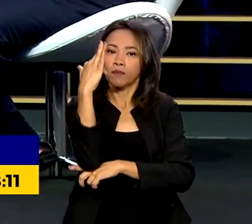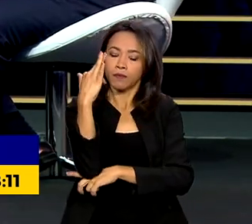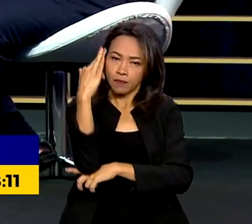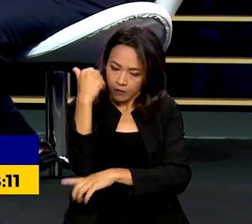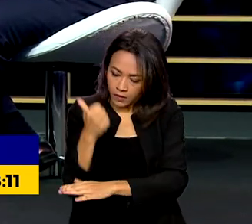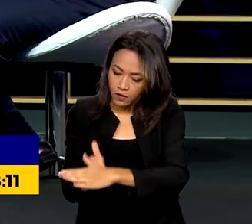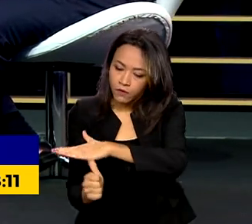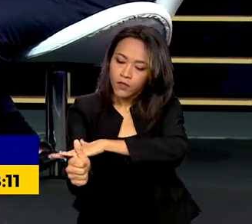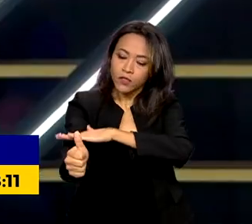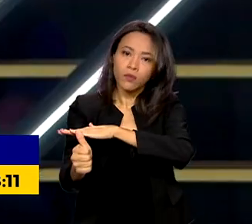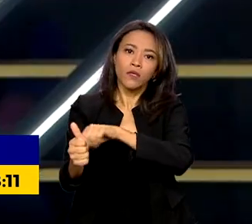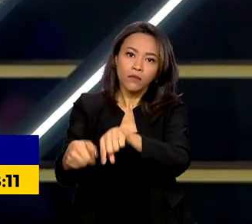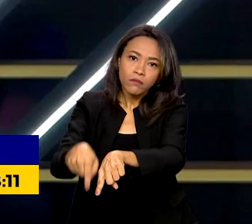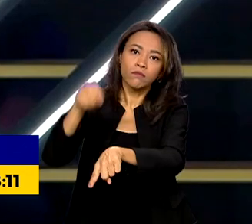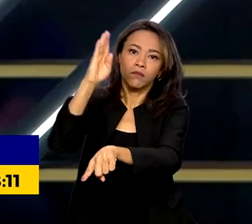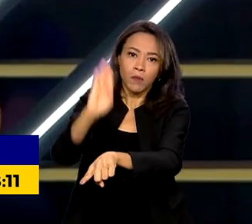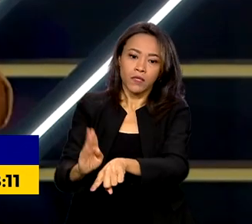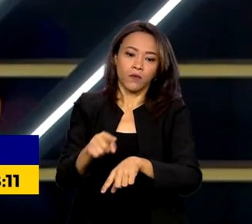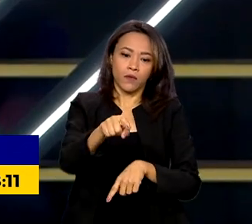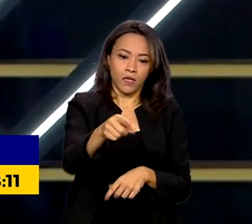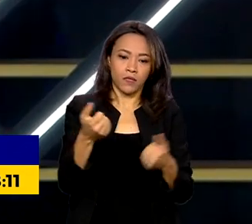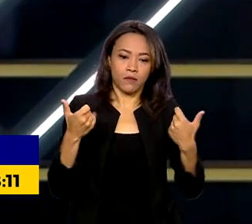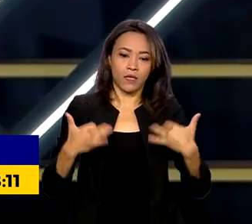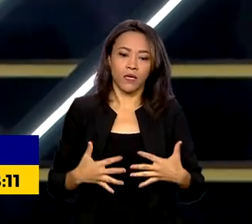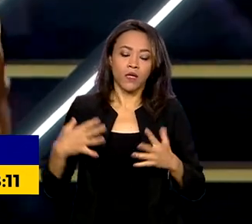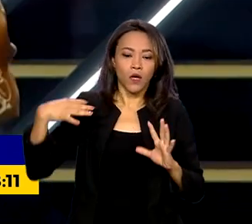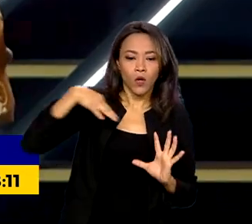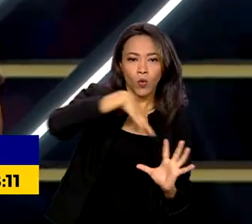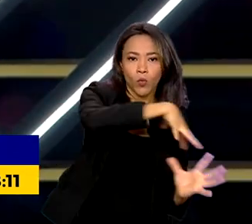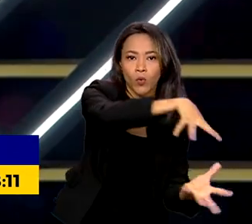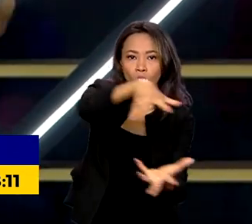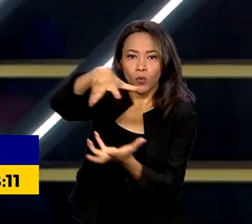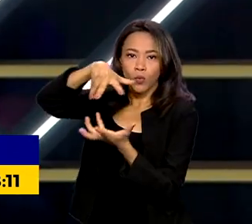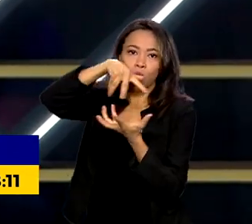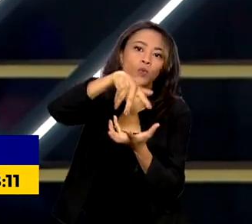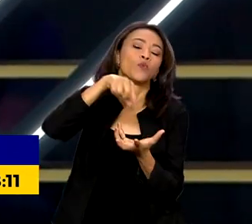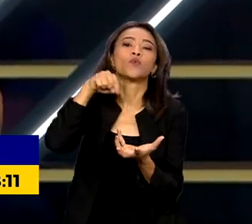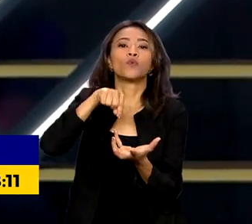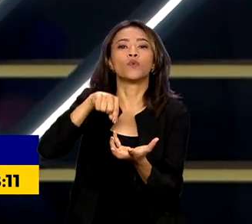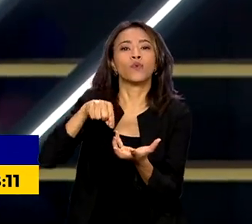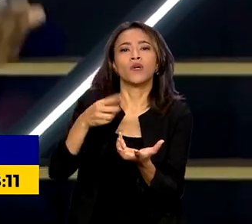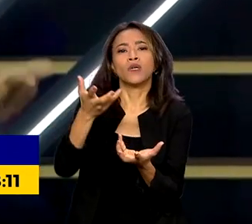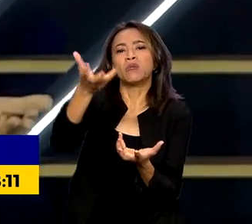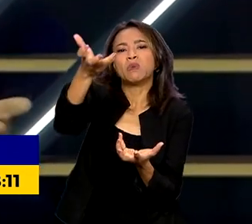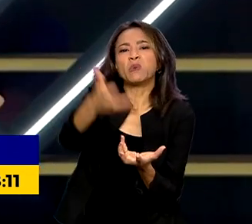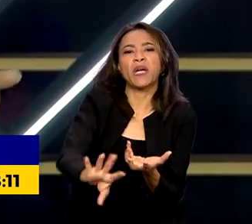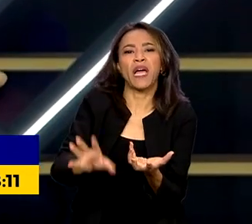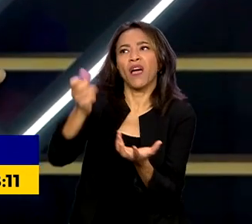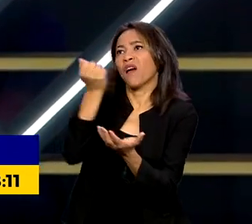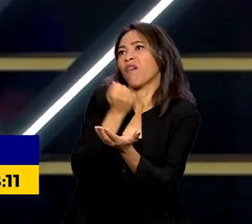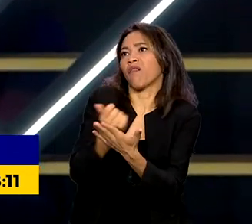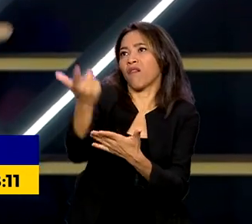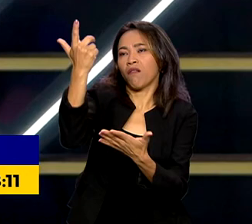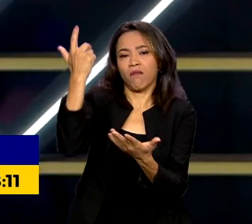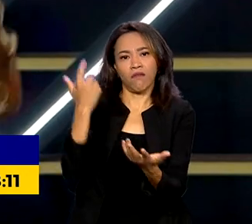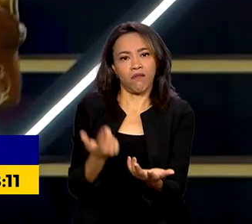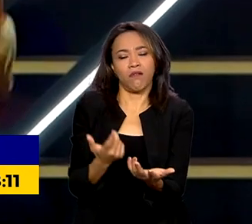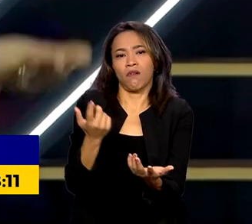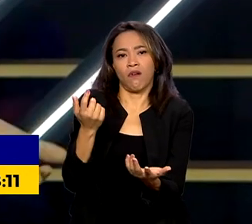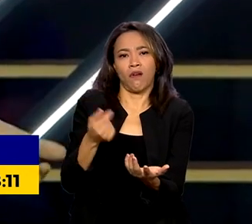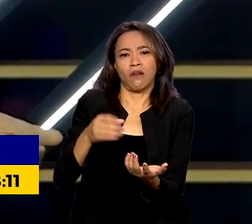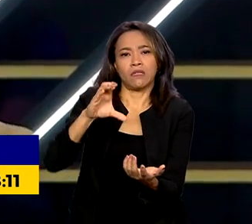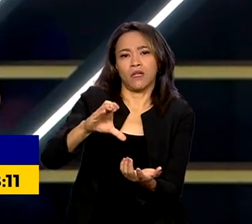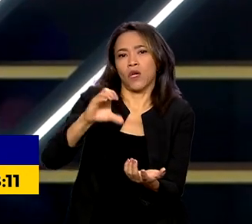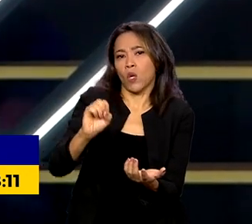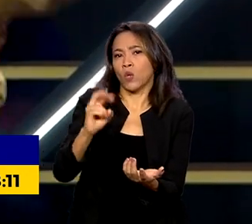investimentos para o Brasil. O mundo vai precificar carbono, o mundo não quer importar produtos